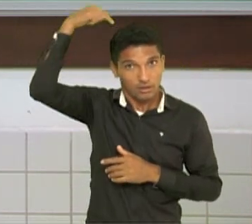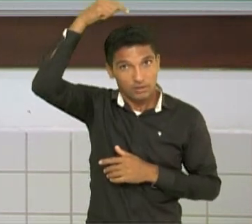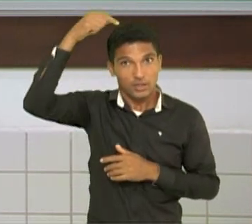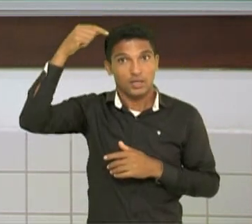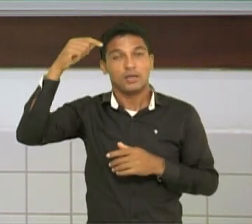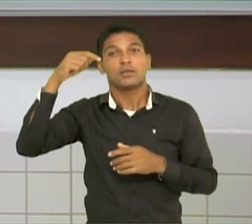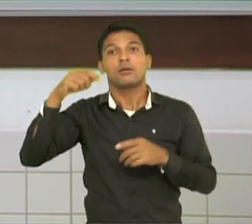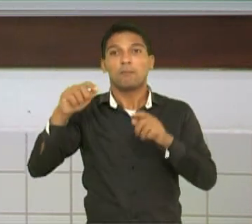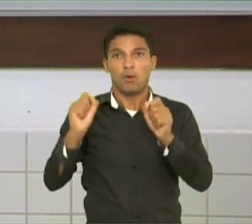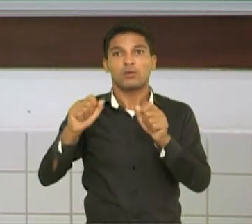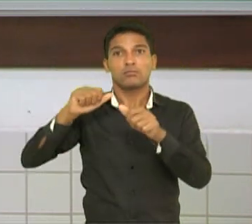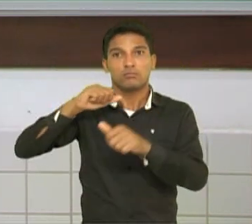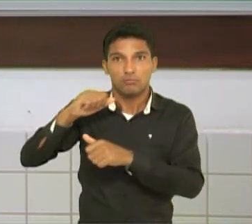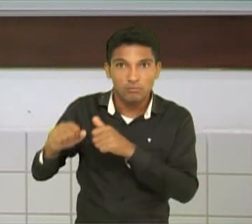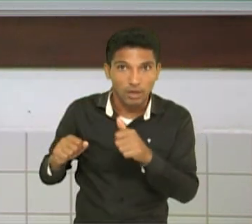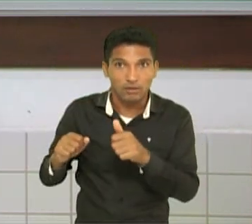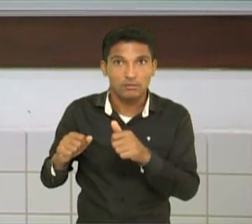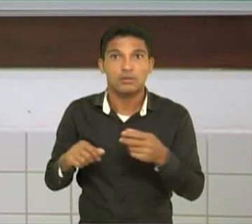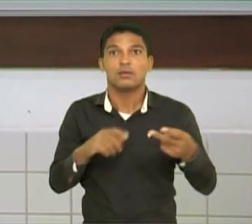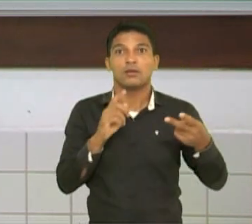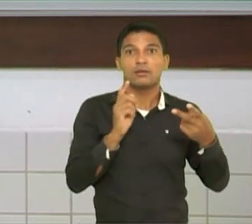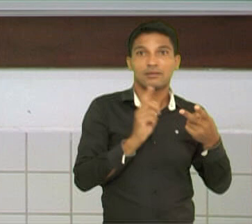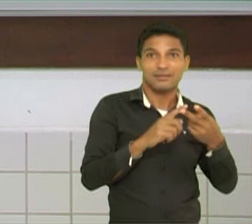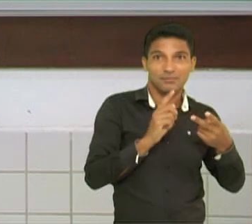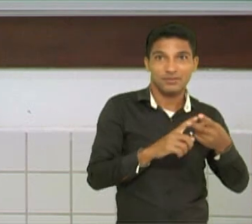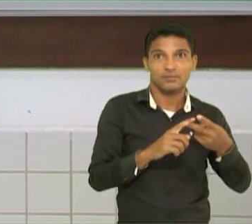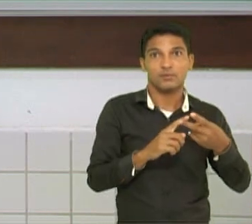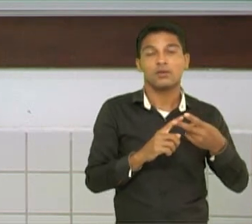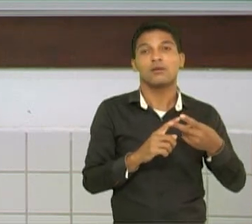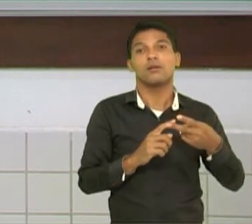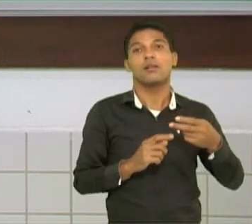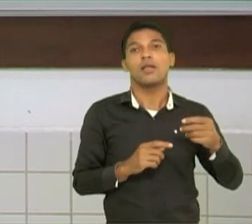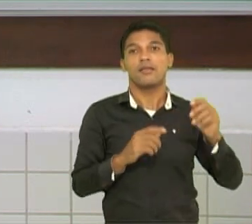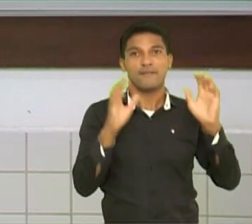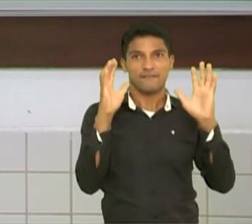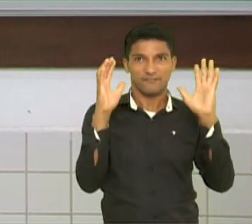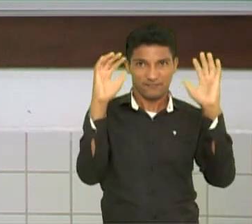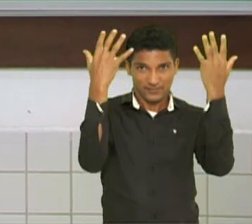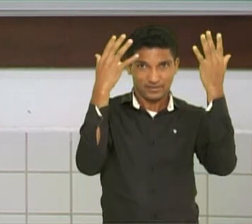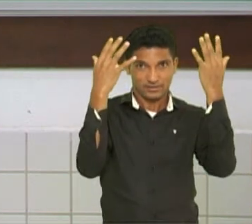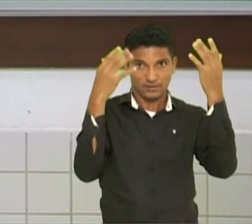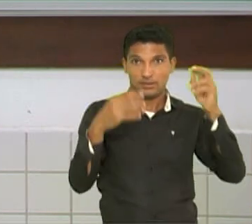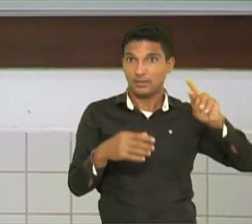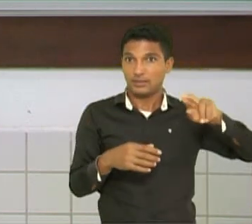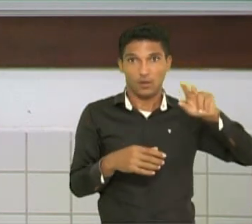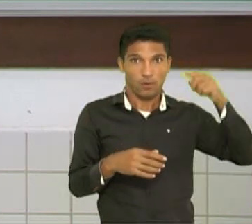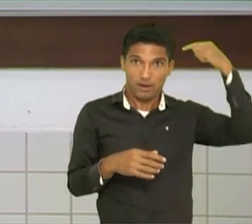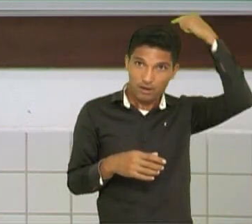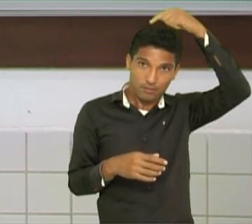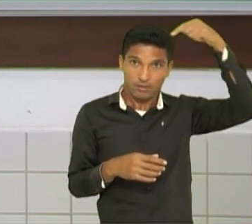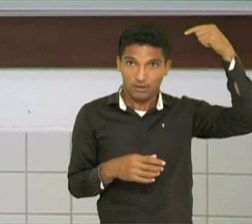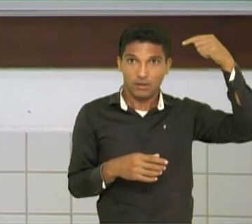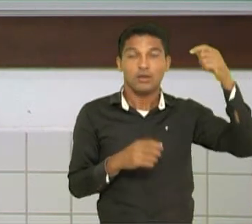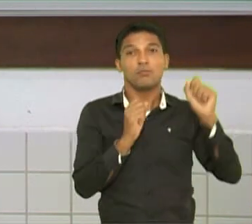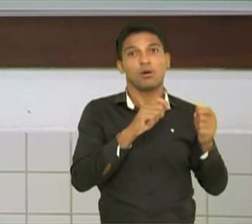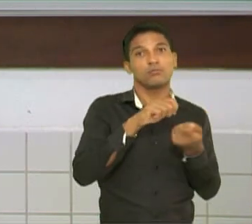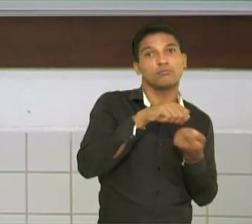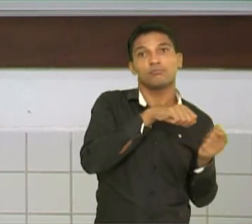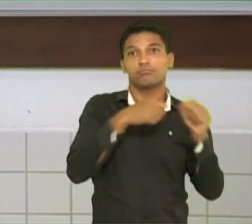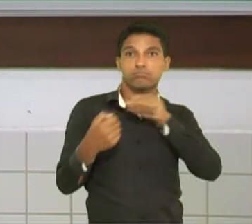exemplos, a festa junina e o Carnaval. Também aprendemos que as festas ajudam a relembrar os